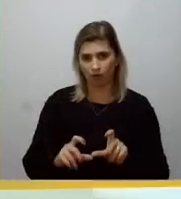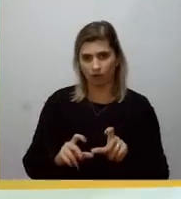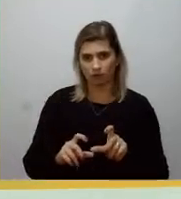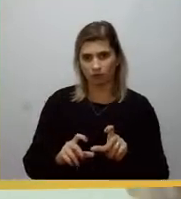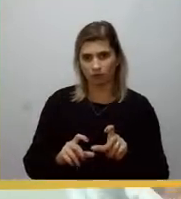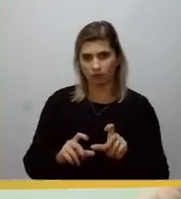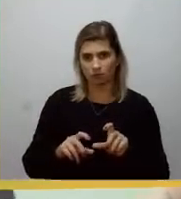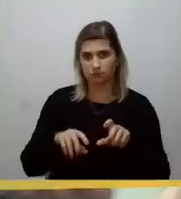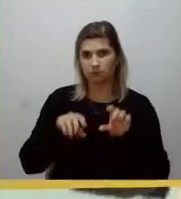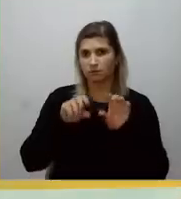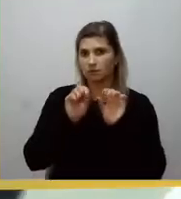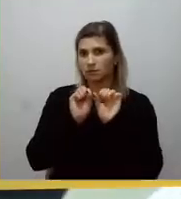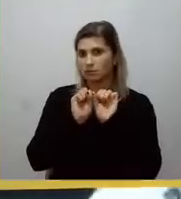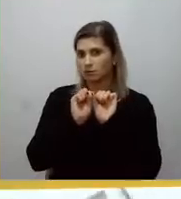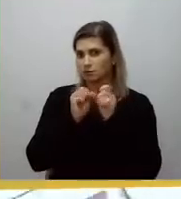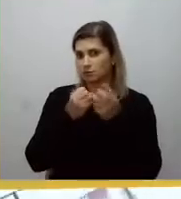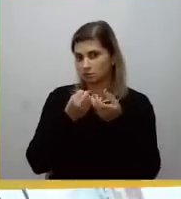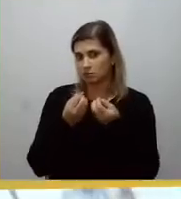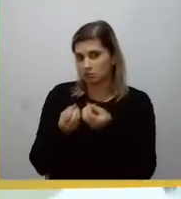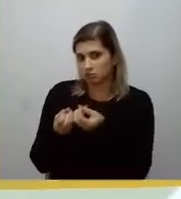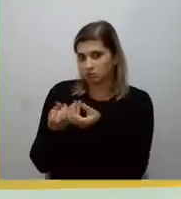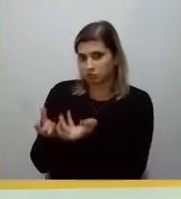me ajudar, senão eu entrego aí.